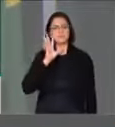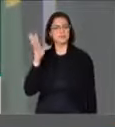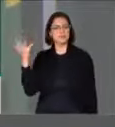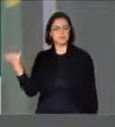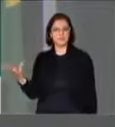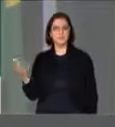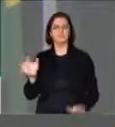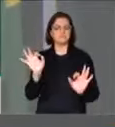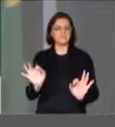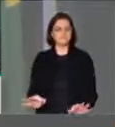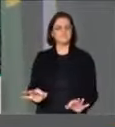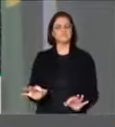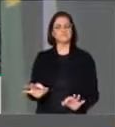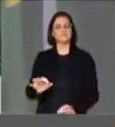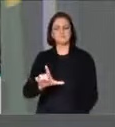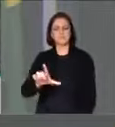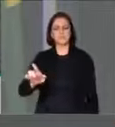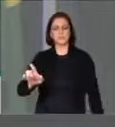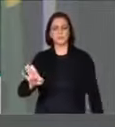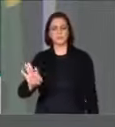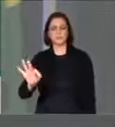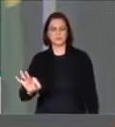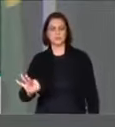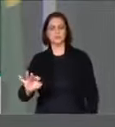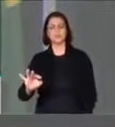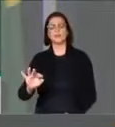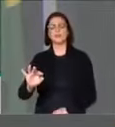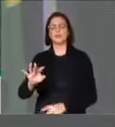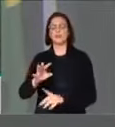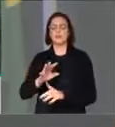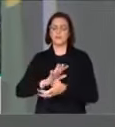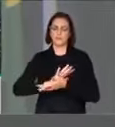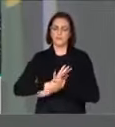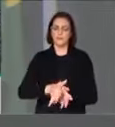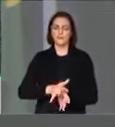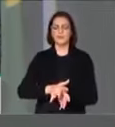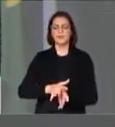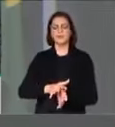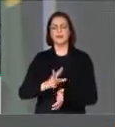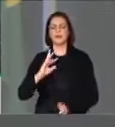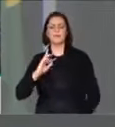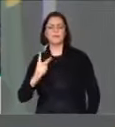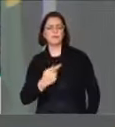aqui, a LGBTfobia, né, a transfobia, enfim.